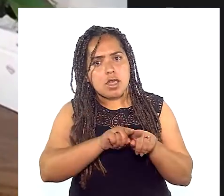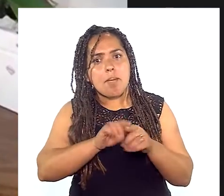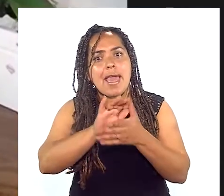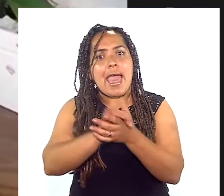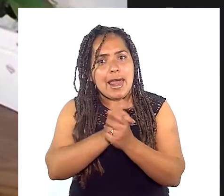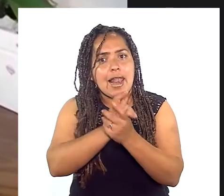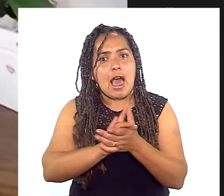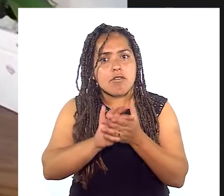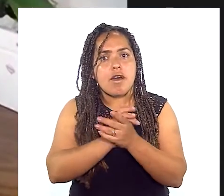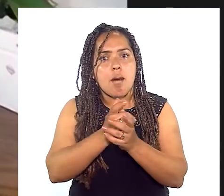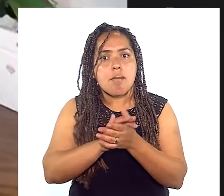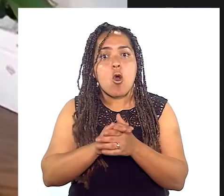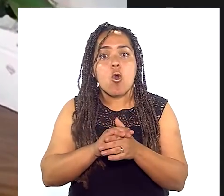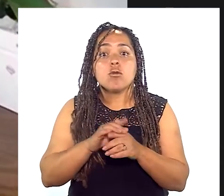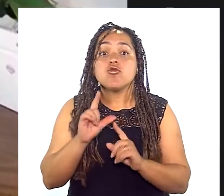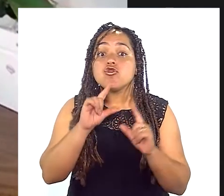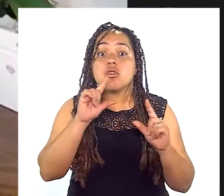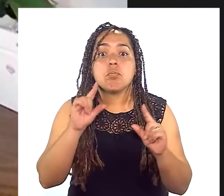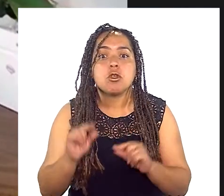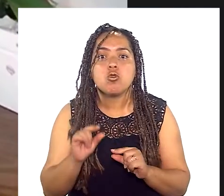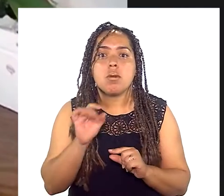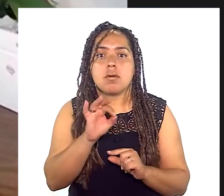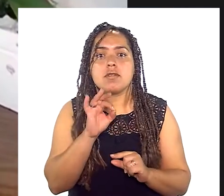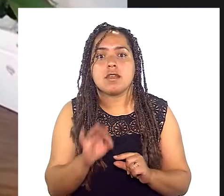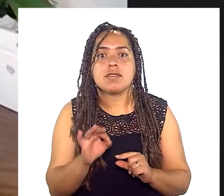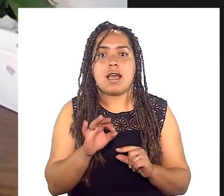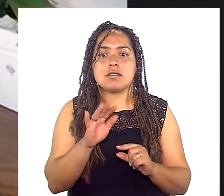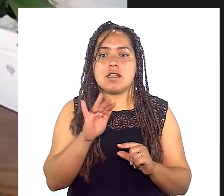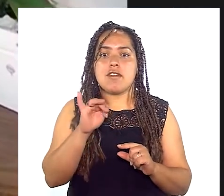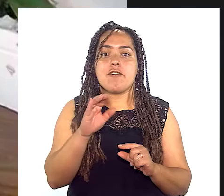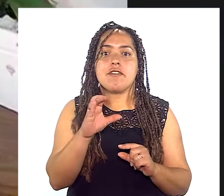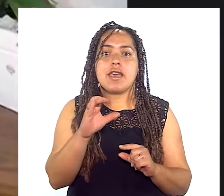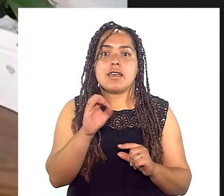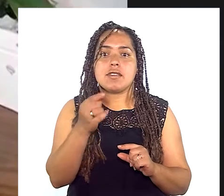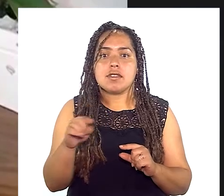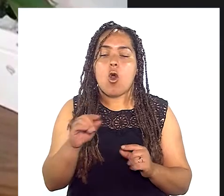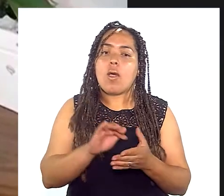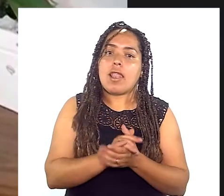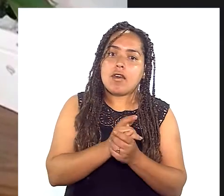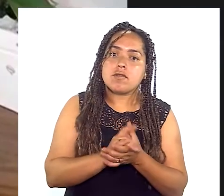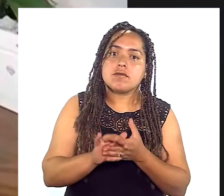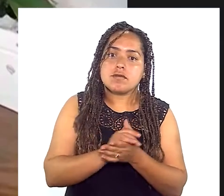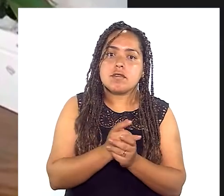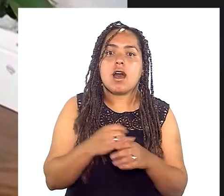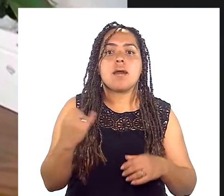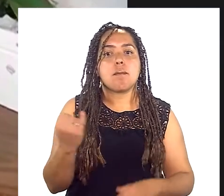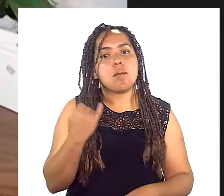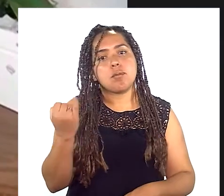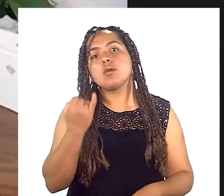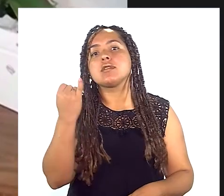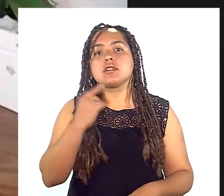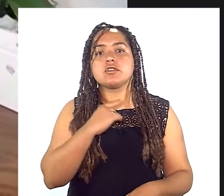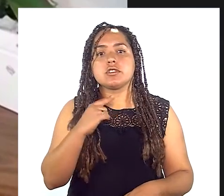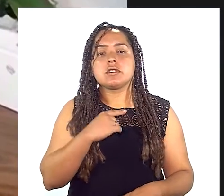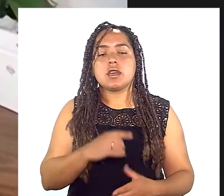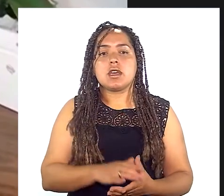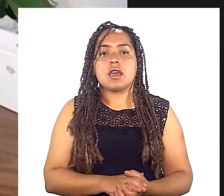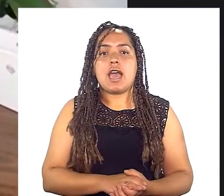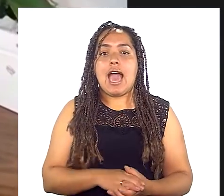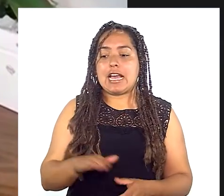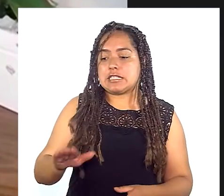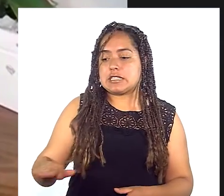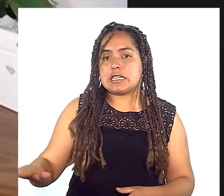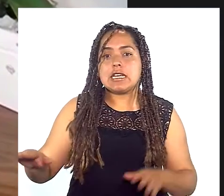gente recomenda e que a gente incentiva nos hospitais e nas áreas de saúde, inclusive em casa, é a lavagem das